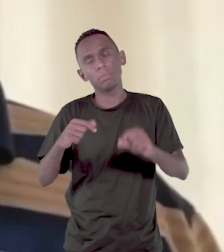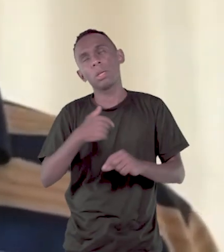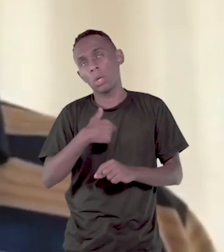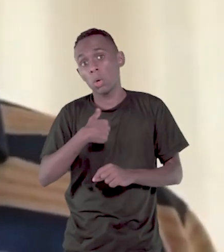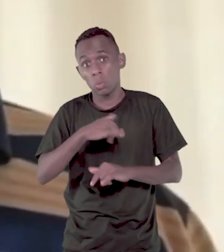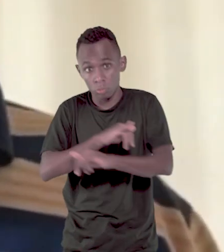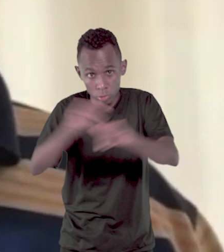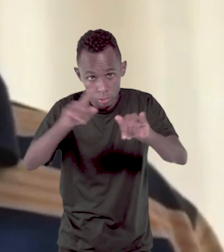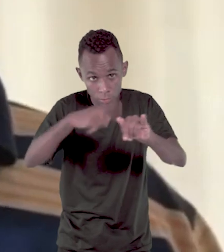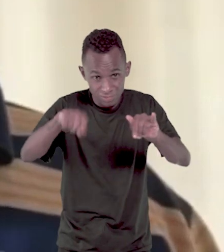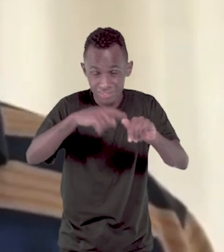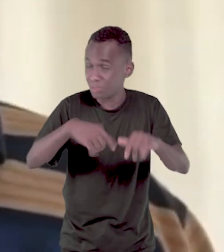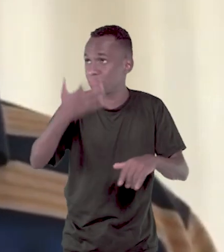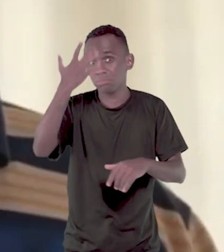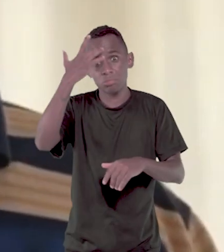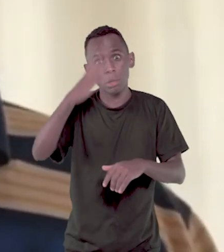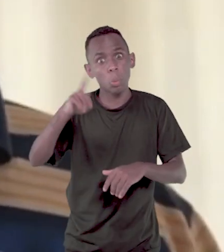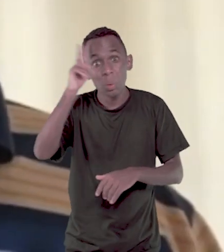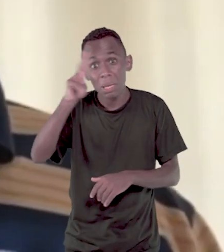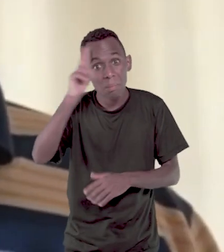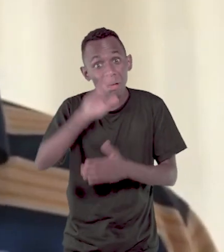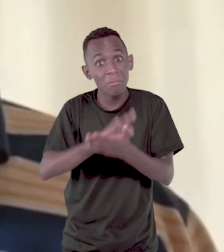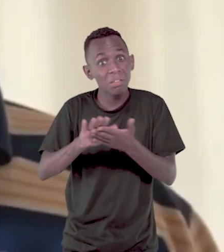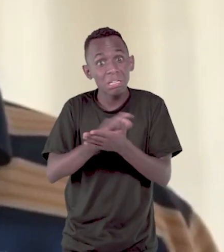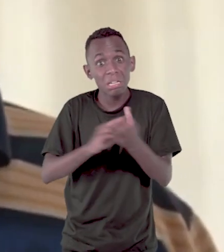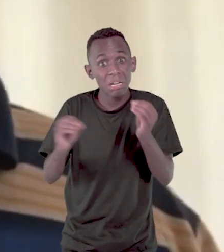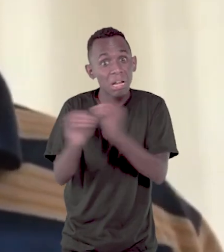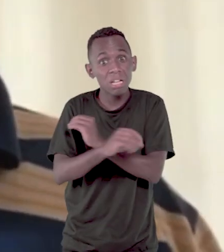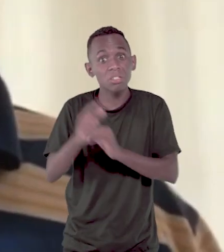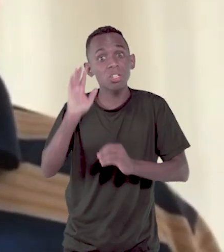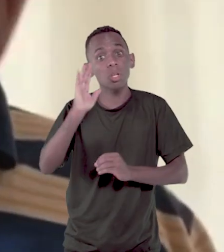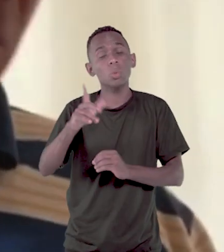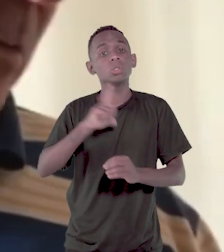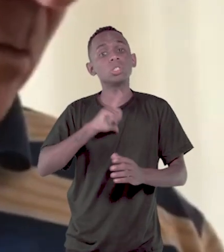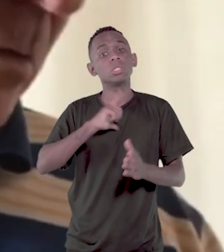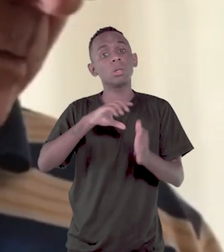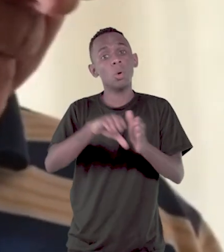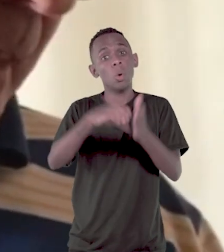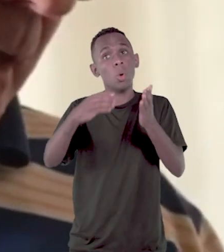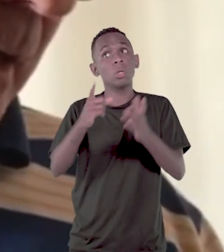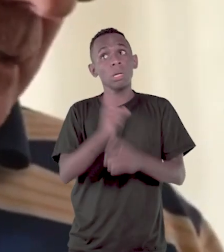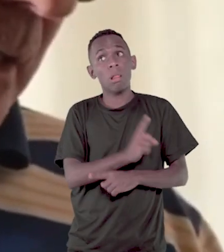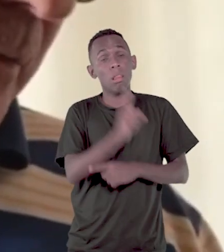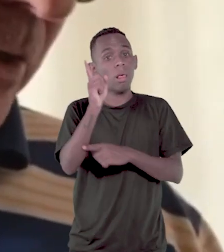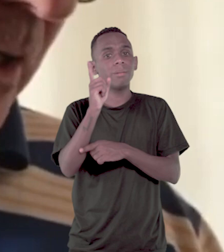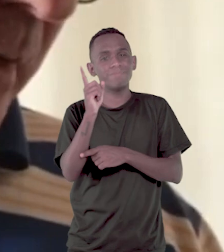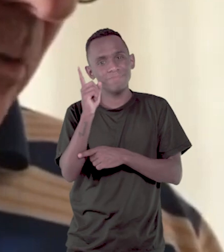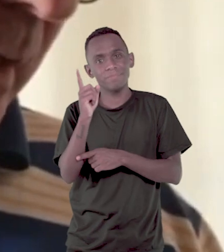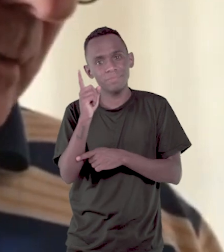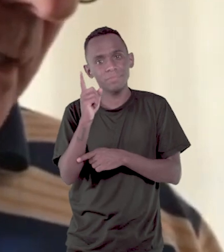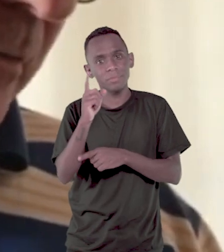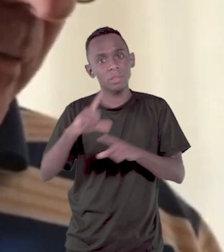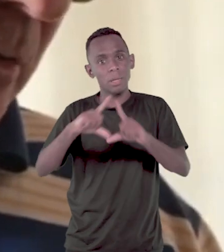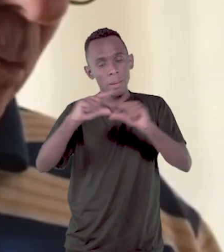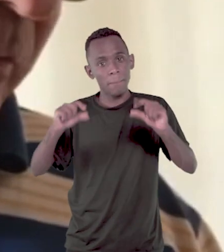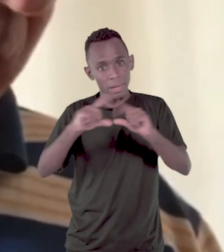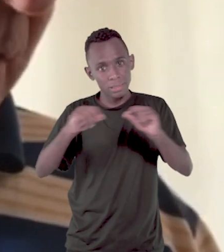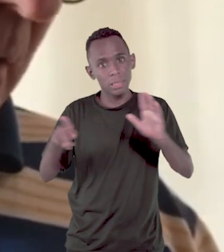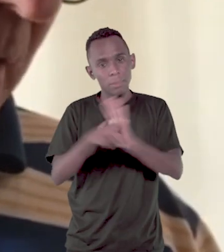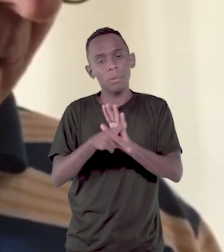Eu confesso para você que eu nem lembrava mais que eu tinha publicado essa crônica nesse livro chamado